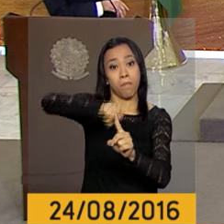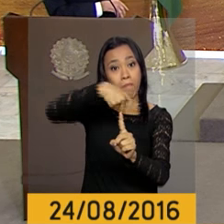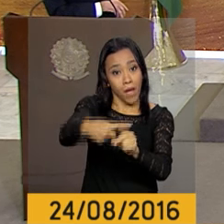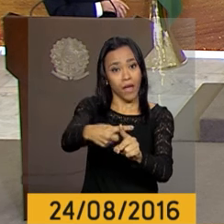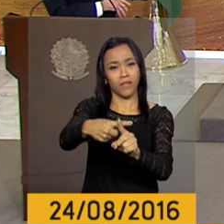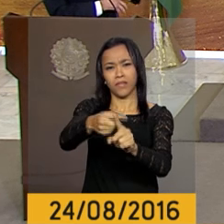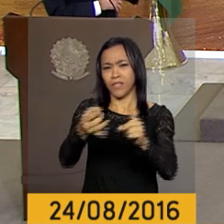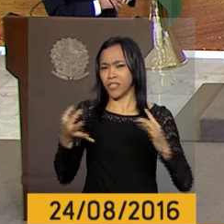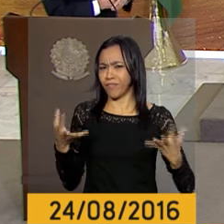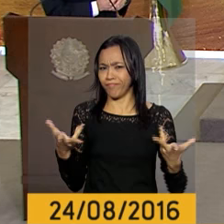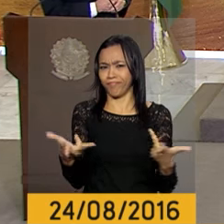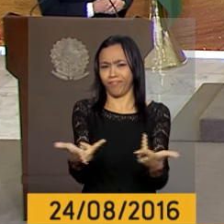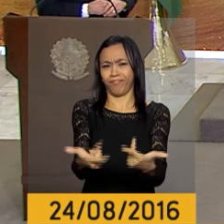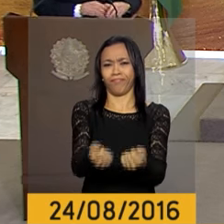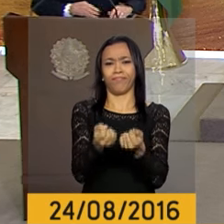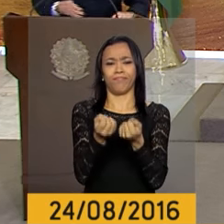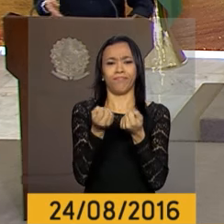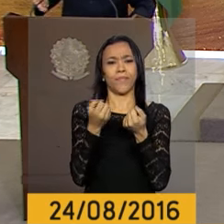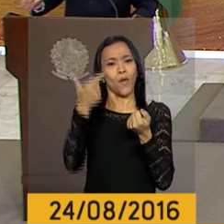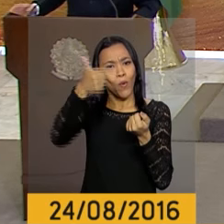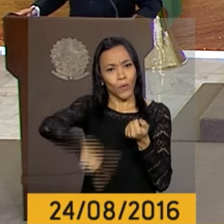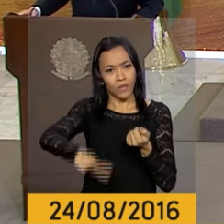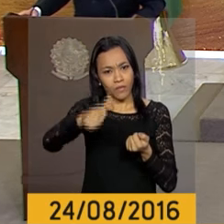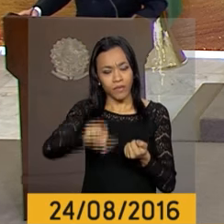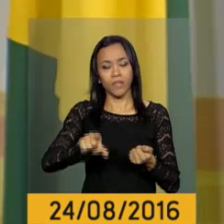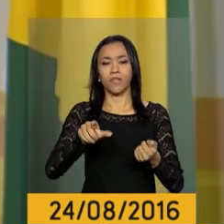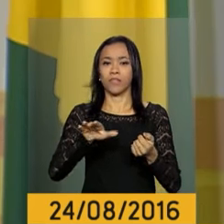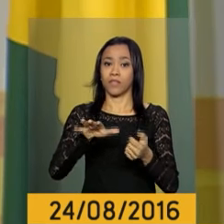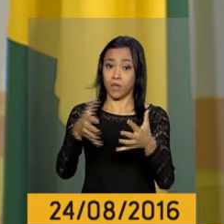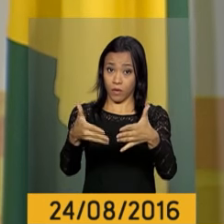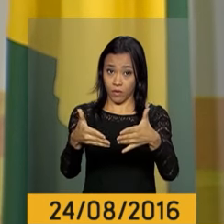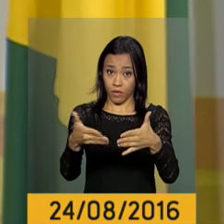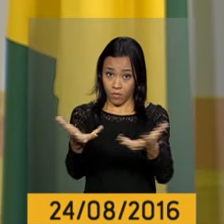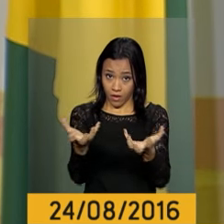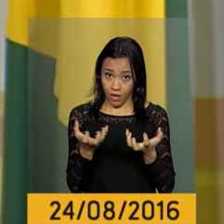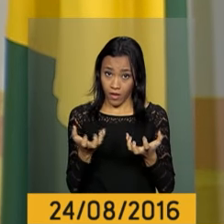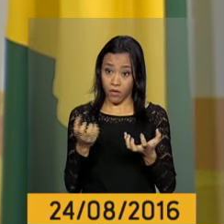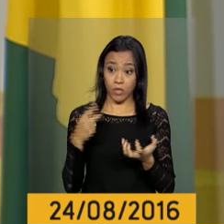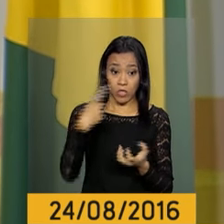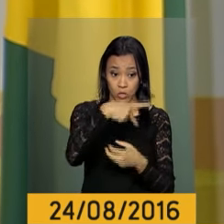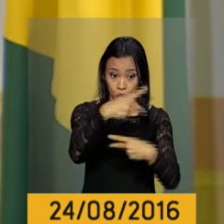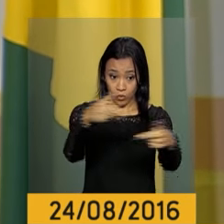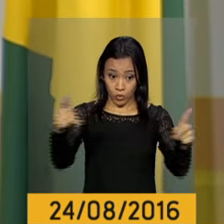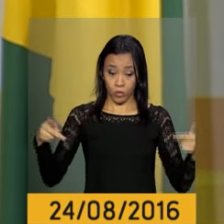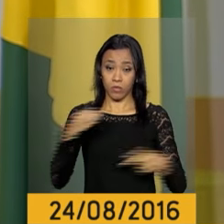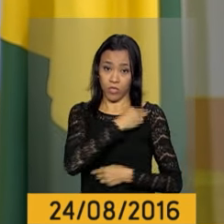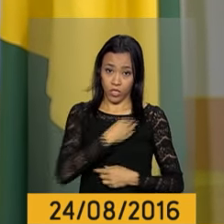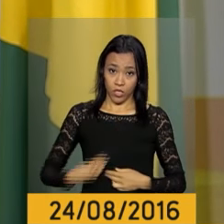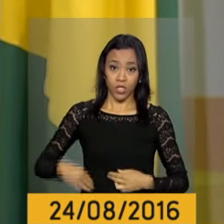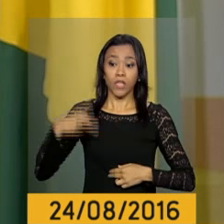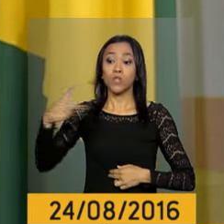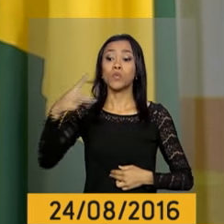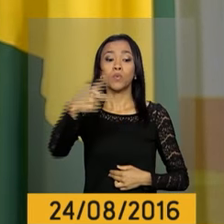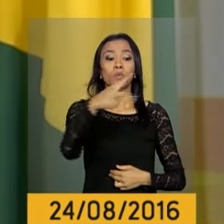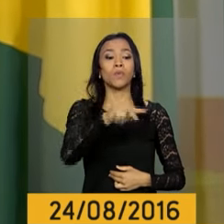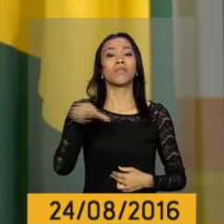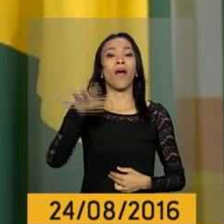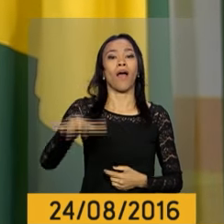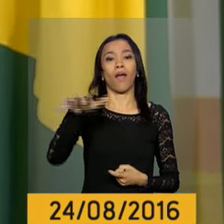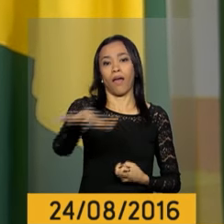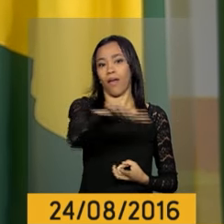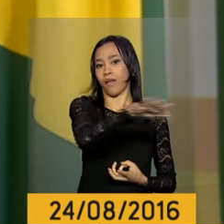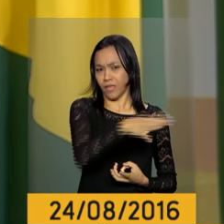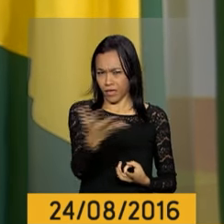esplanada. Por entanto, mais uma vez eu quero convocar os senhores ministros para que nas suas áreas nós possamos desburocratizar